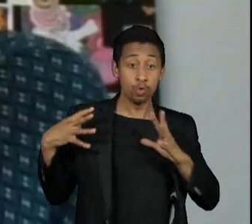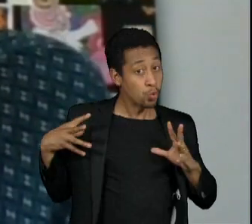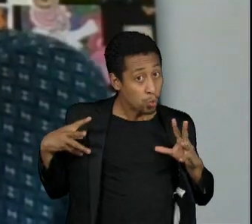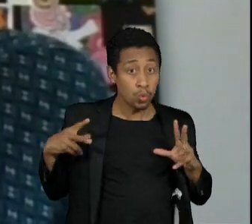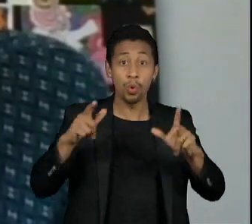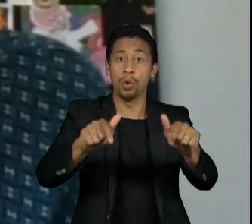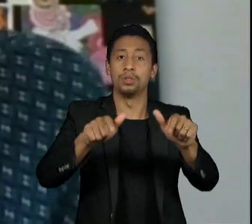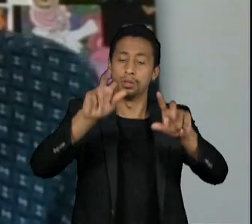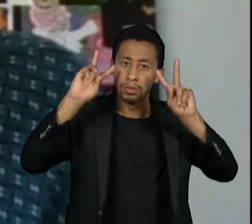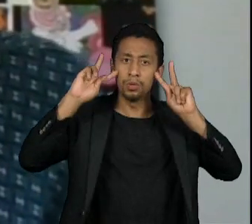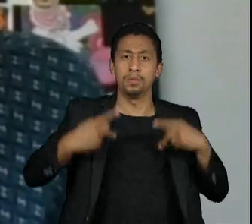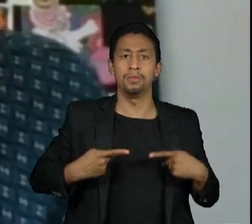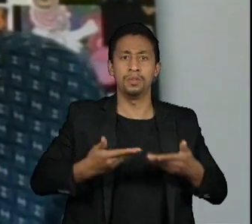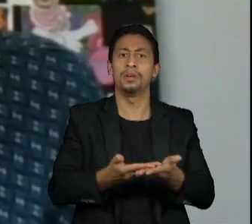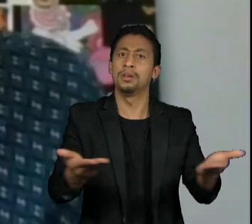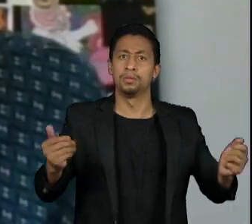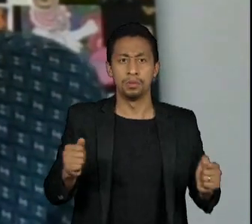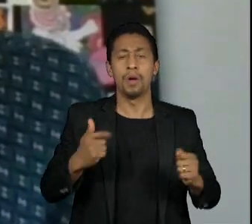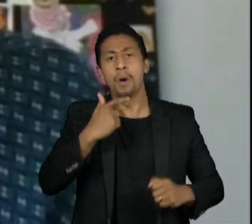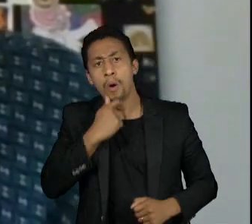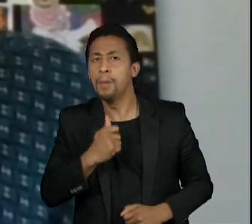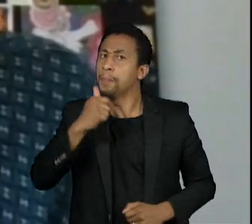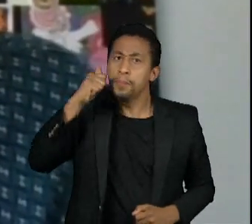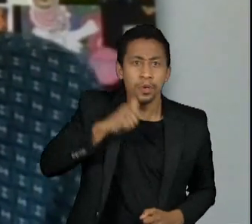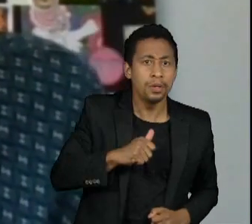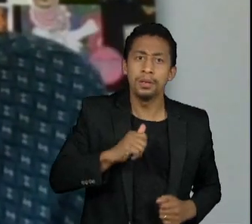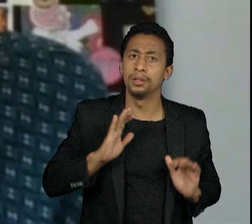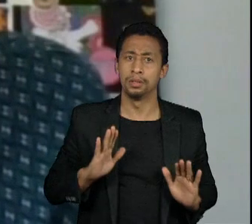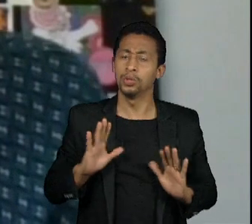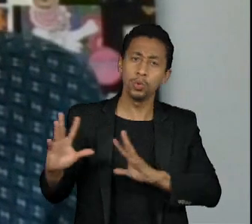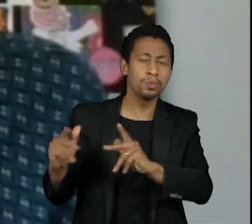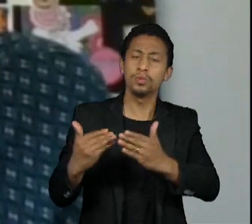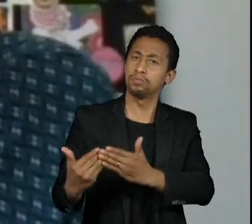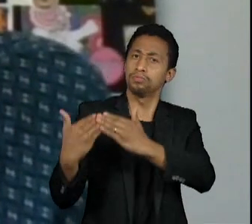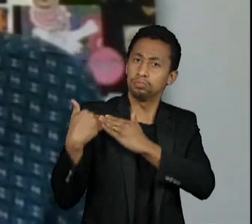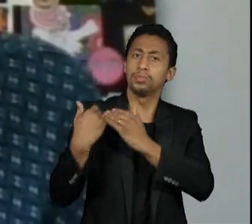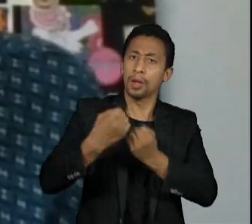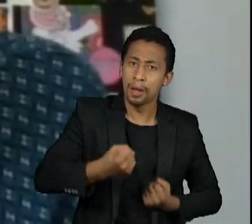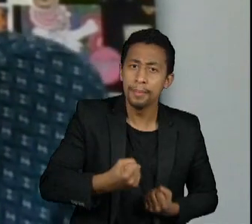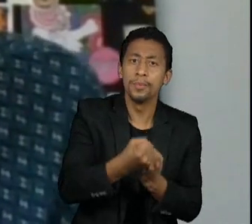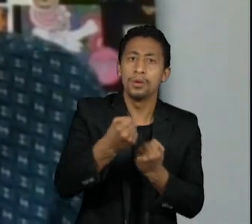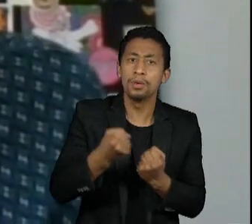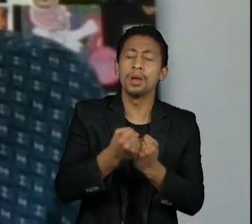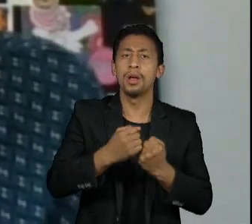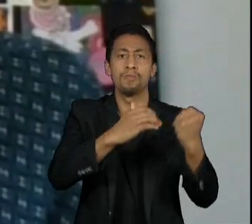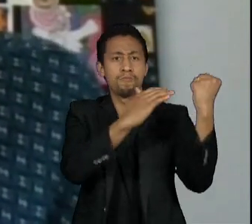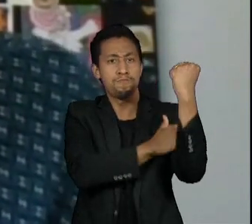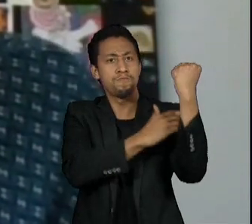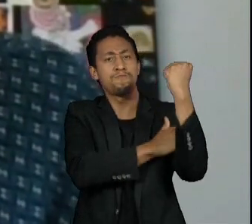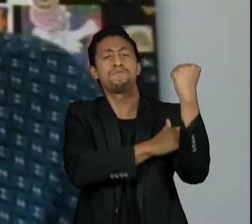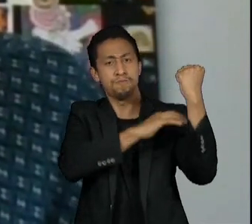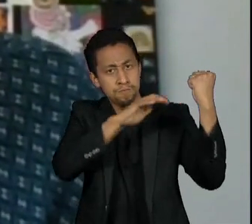mundo, e principalmente de homens e de mulheres, que têm aí também o seu papel de apoiar para esse empoderamento das meninas e das mulheres.